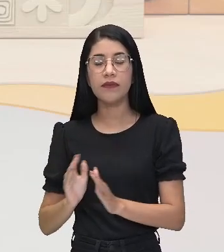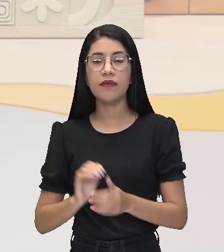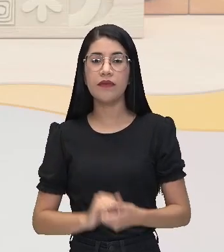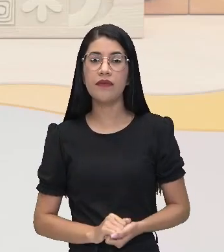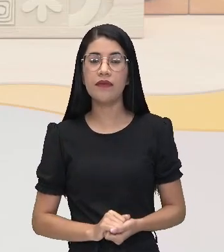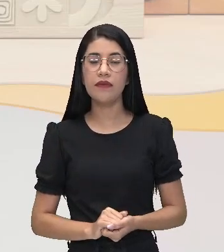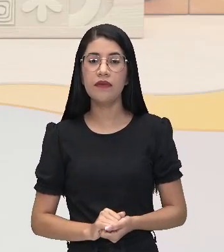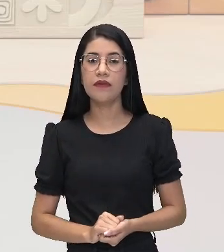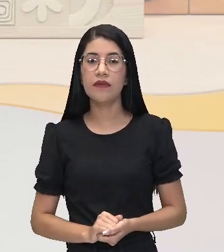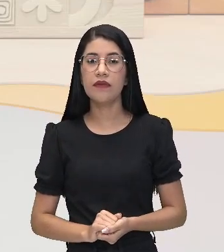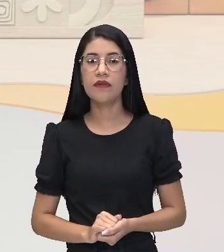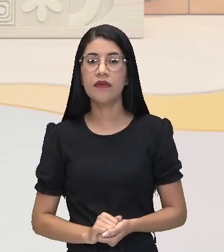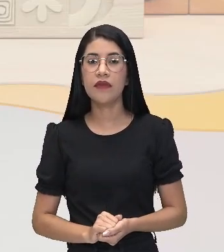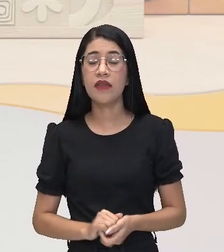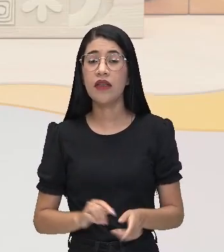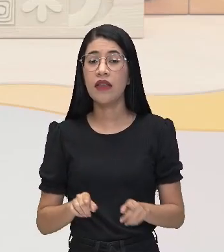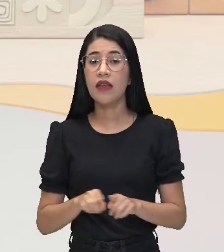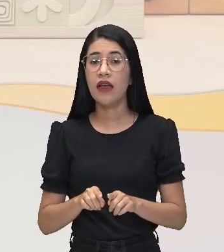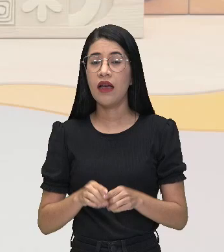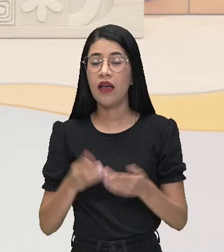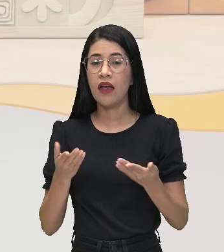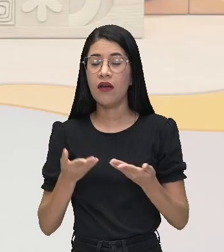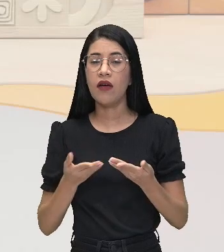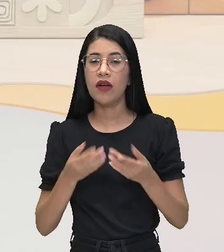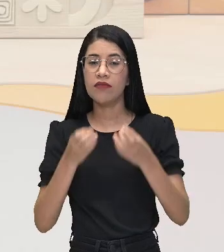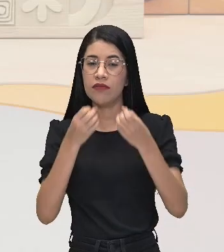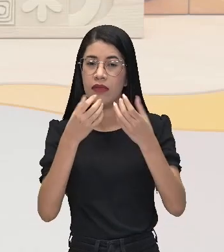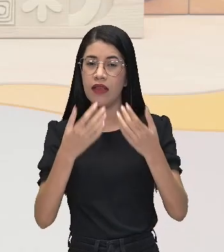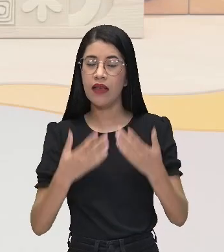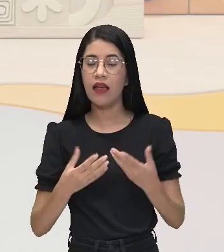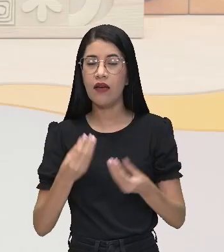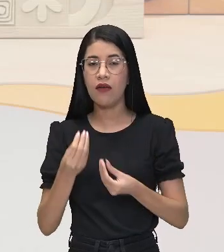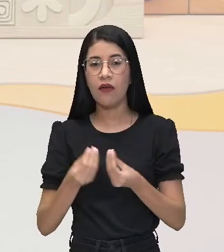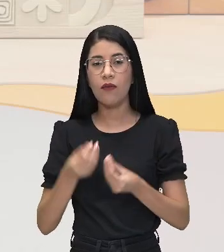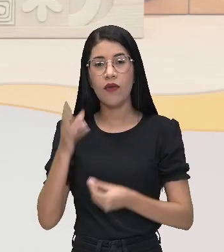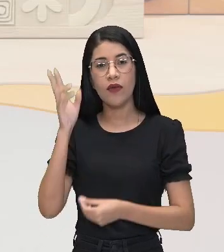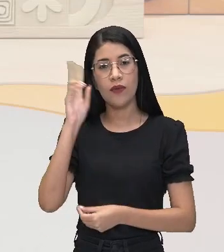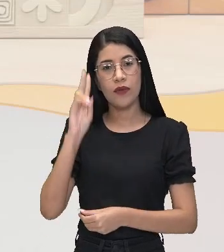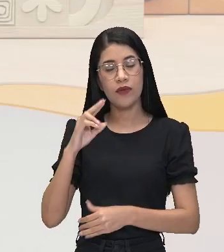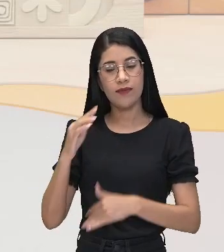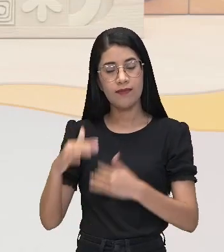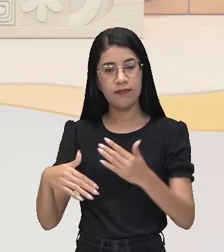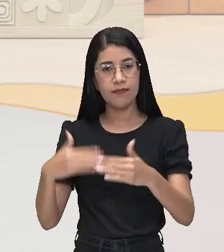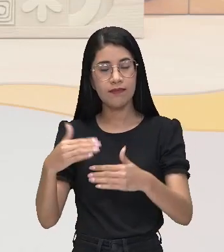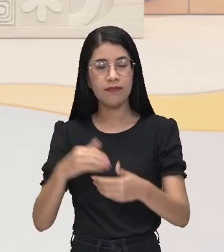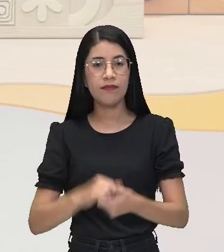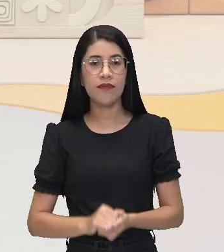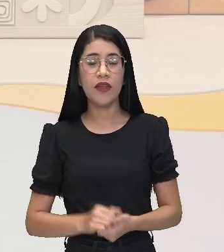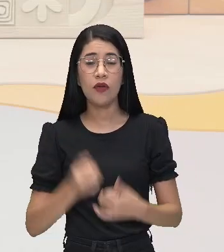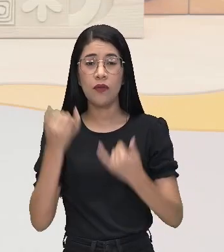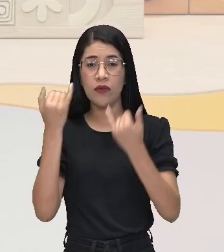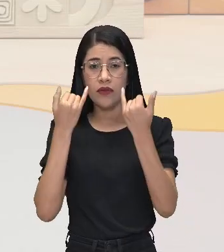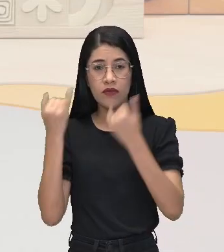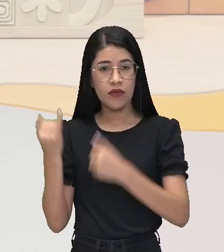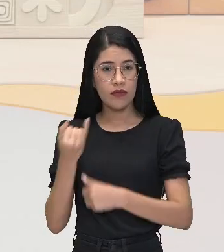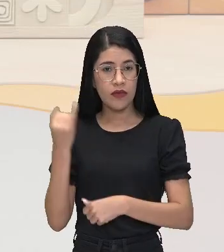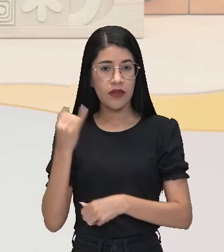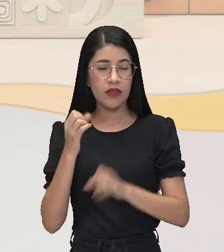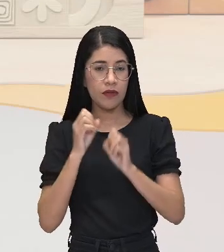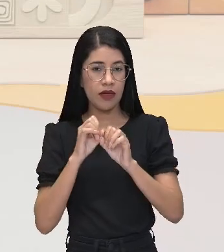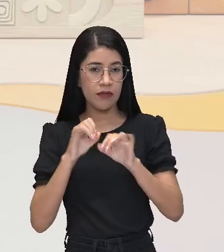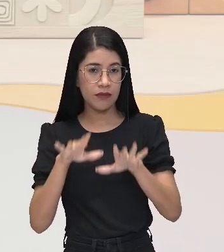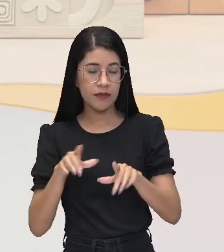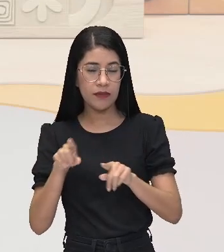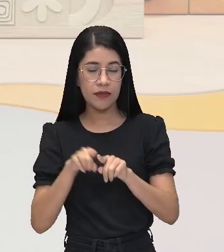e agora verificando esse processo histórico. Então temos algumas informações para iniciarmos e aí a gente remonta